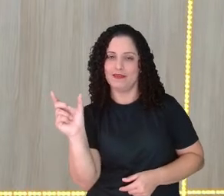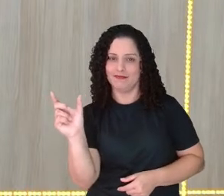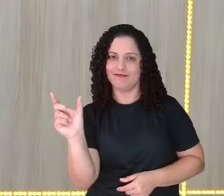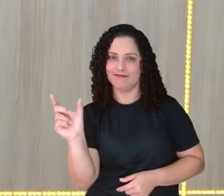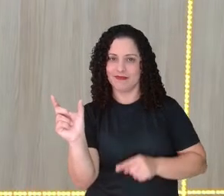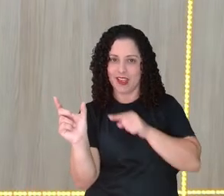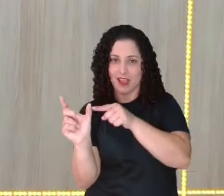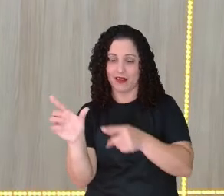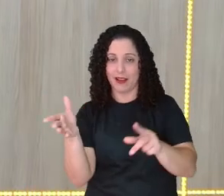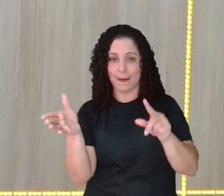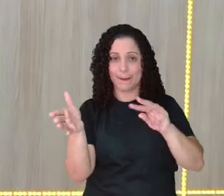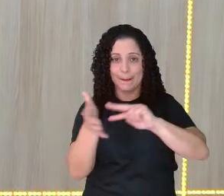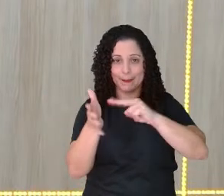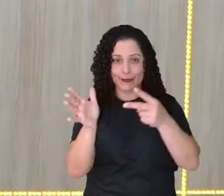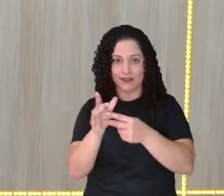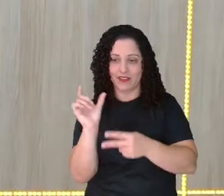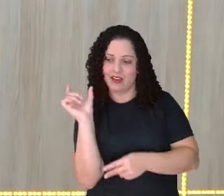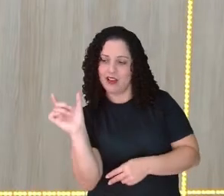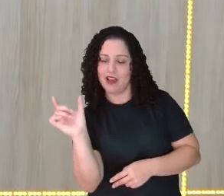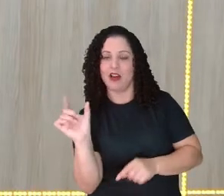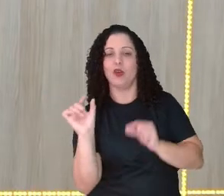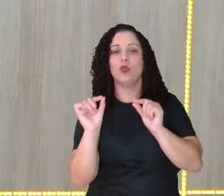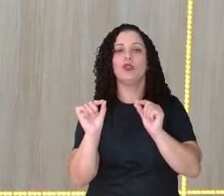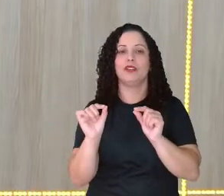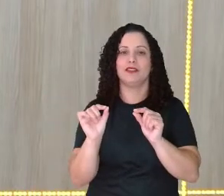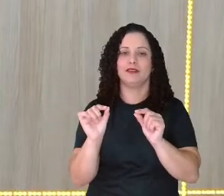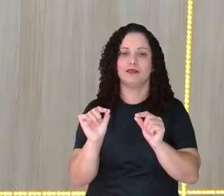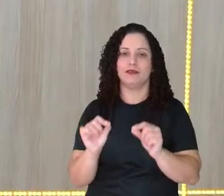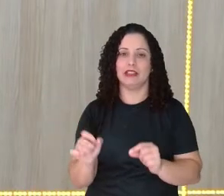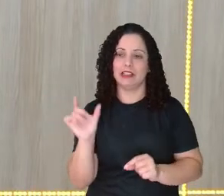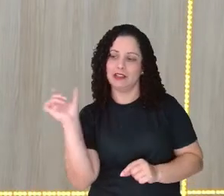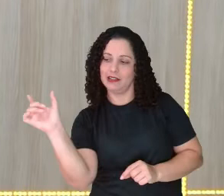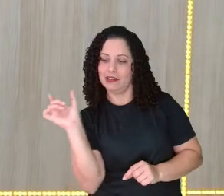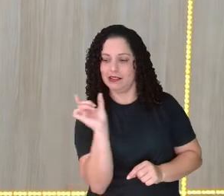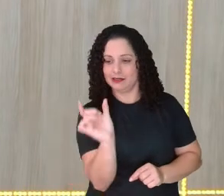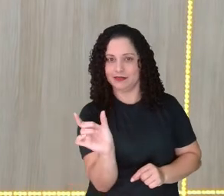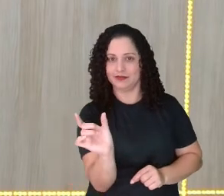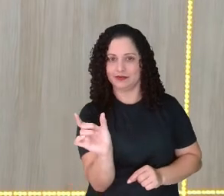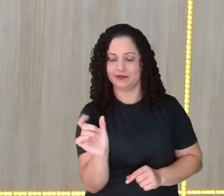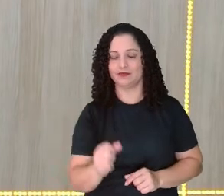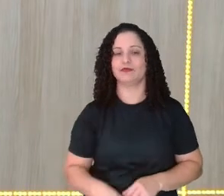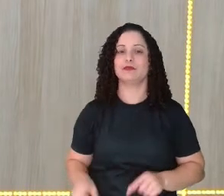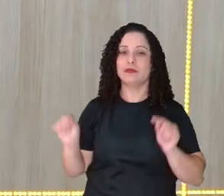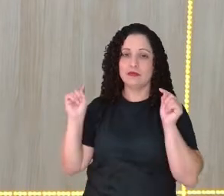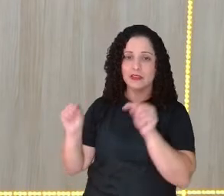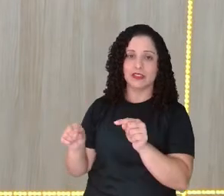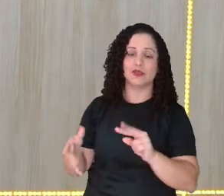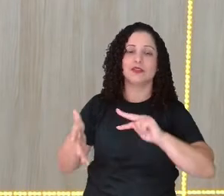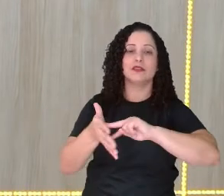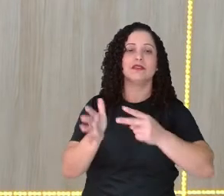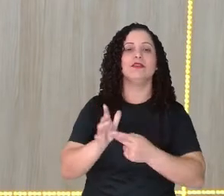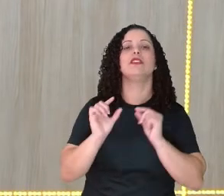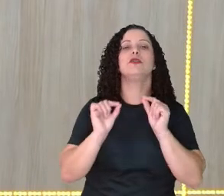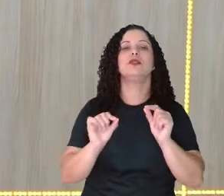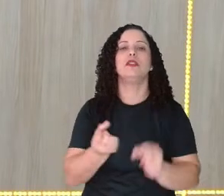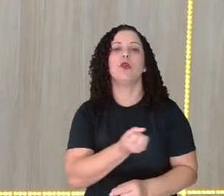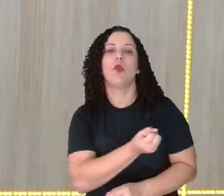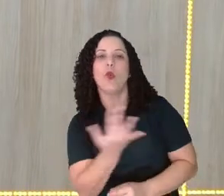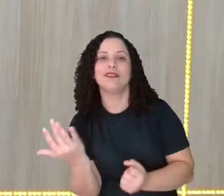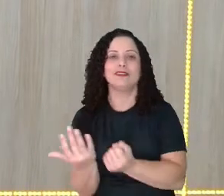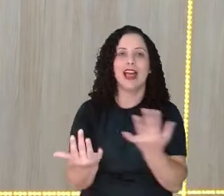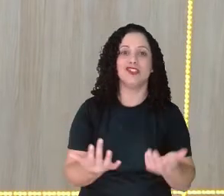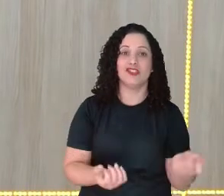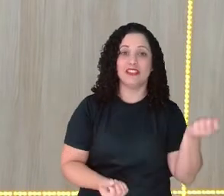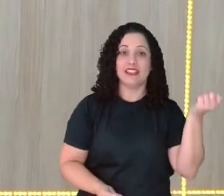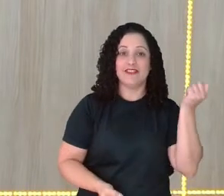uma palavrinha aí antes do nome campeão, certo? E isso dá a ideia da quantidade de títulos